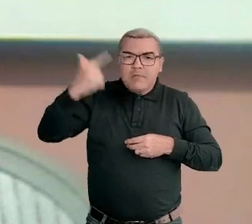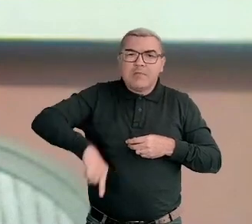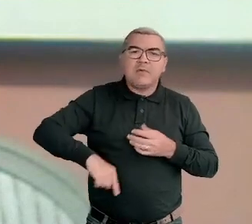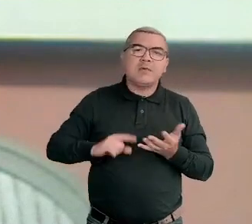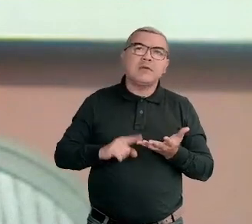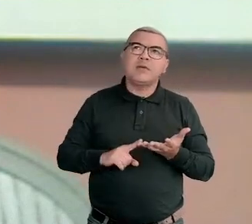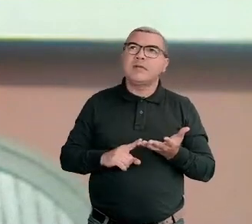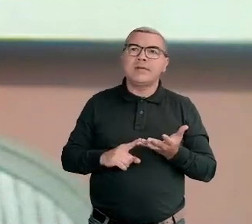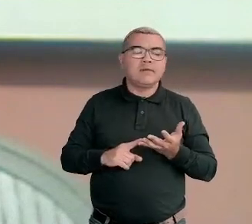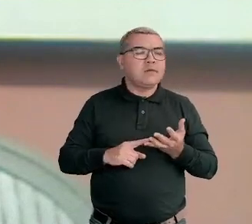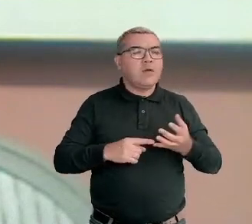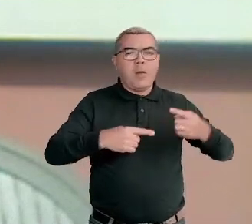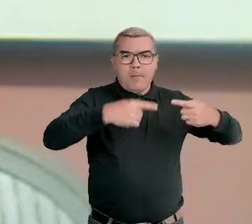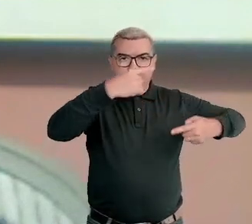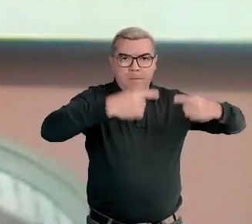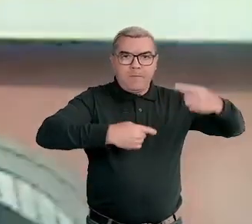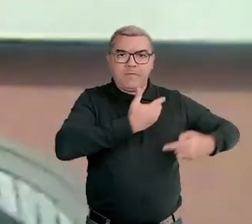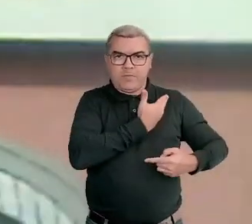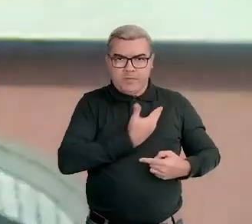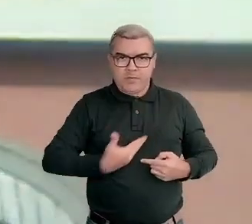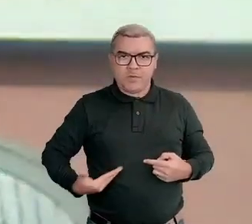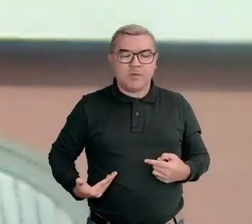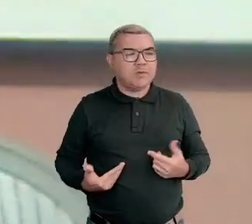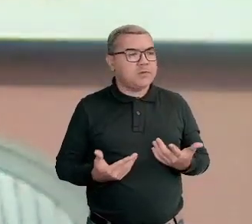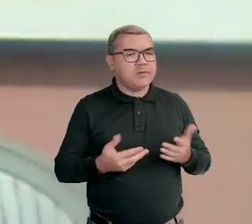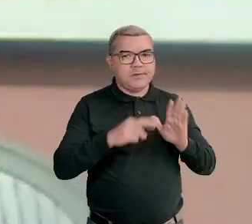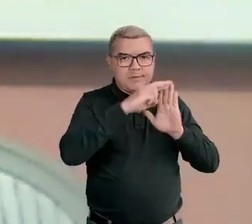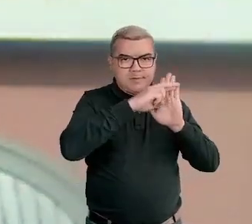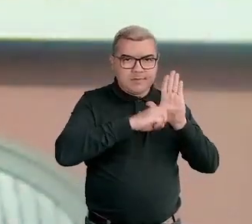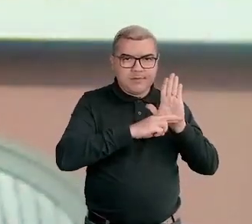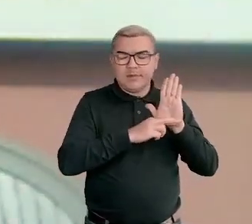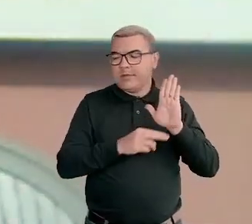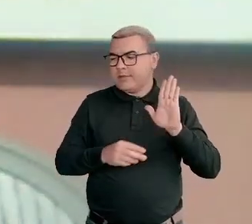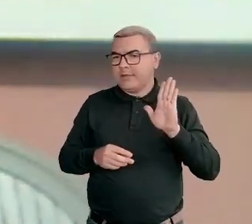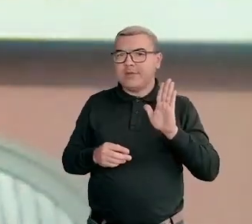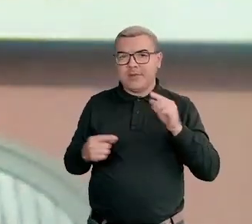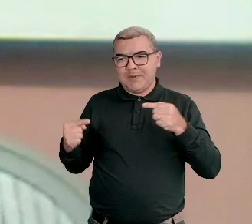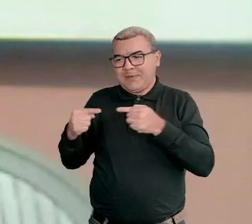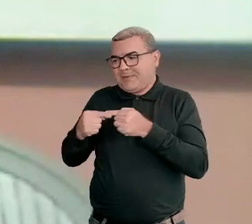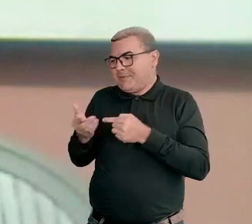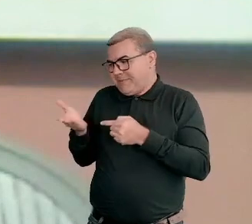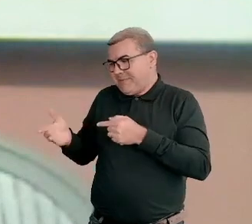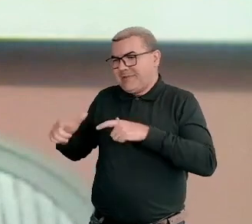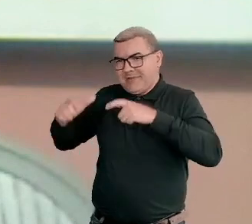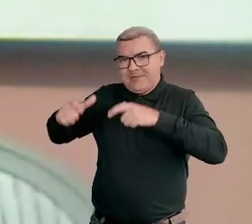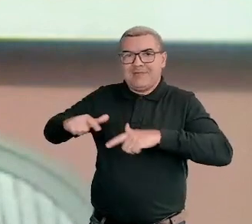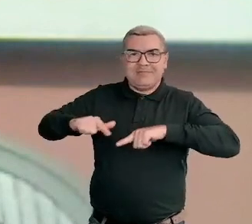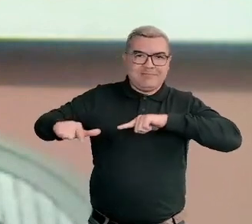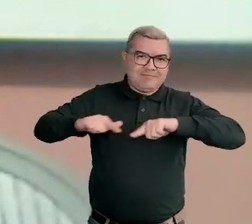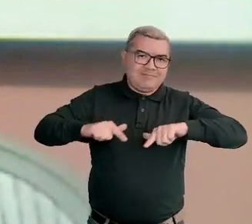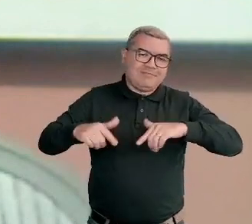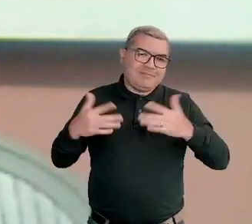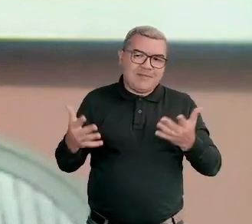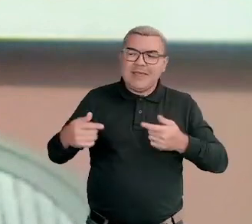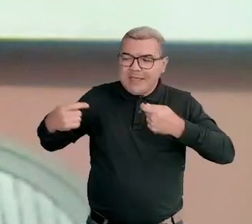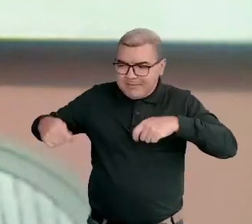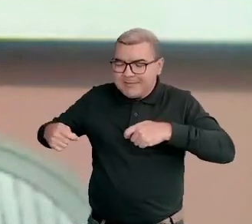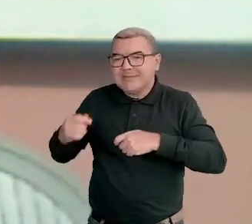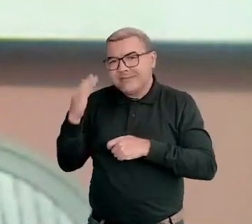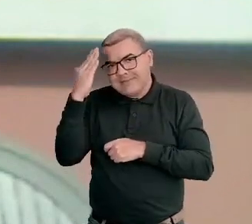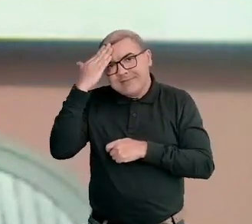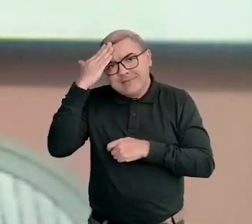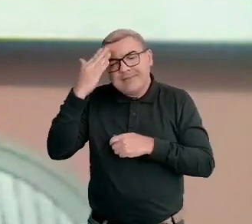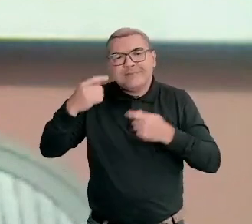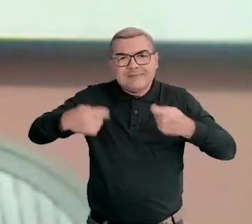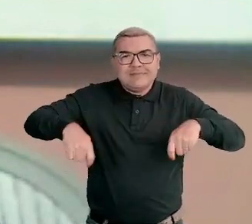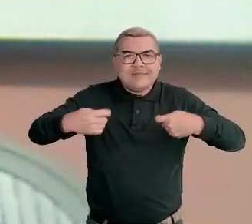ter conhecimento das políticas públicas que regem o lugar onde ele trabalha, necessariamente, ele precisa